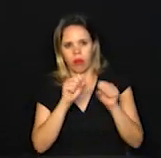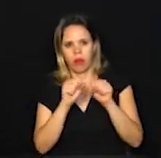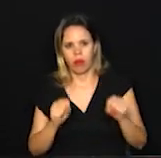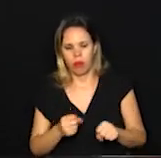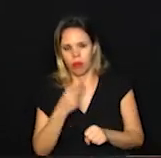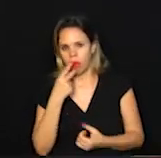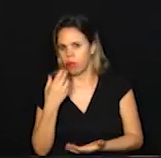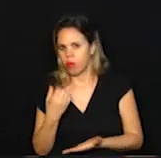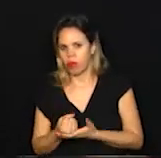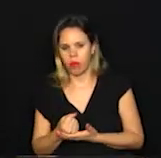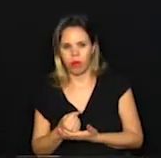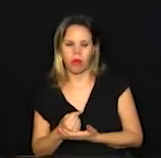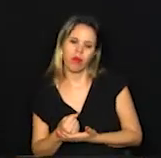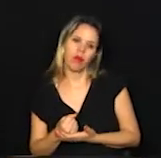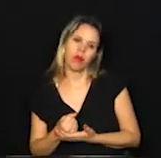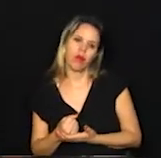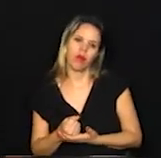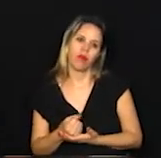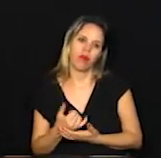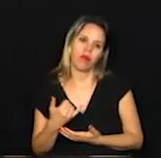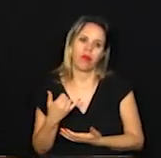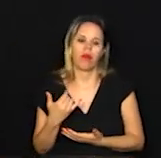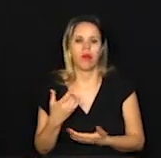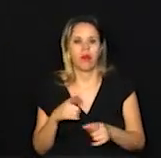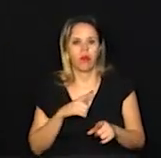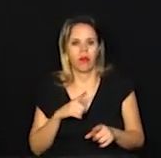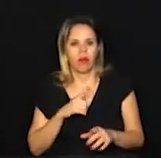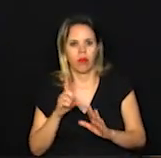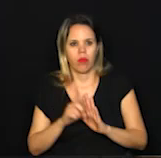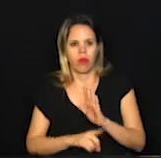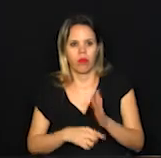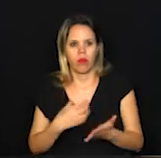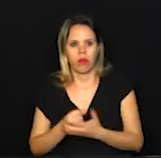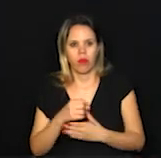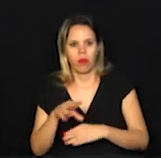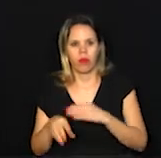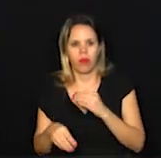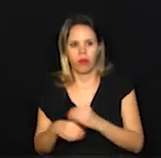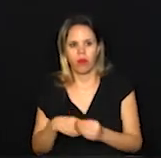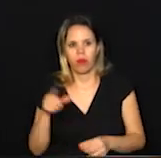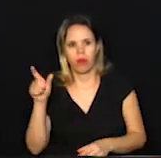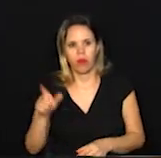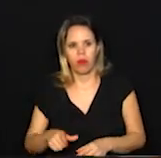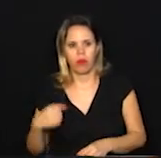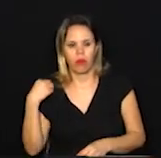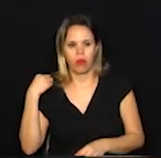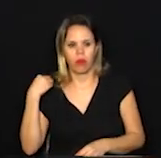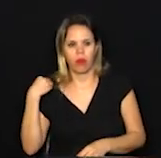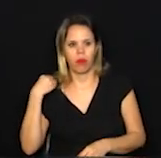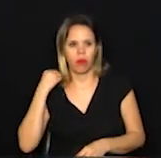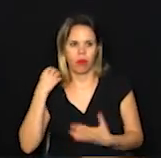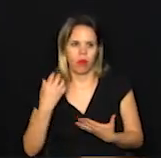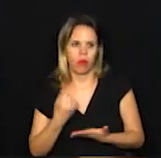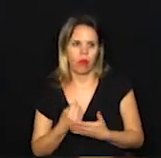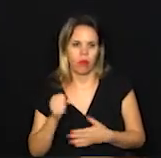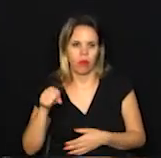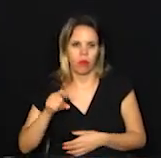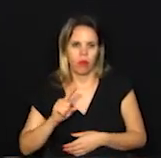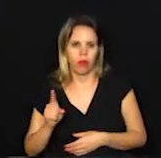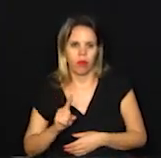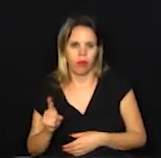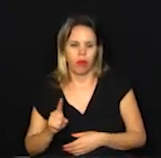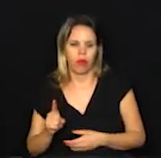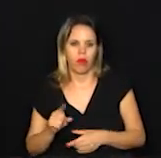não recebe até certo patamar tem o direito de receber tal complemento. A pessoa está podendo decidir: vou ou não iniciar